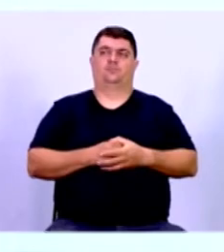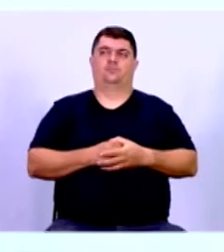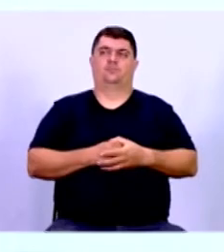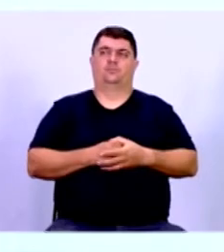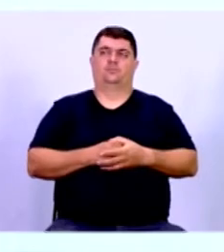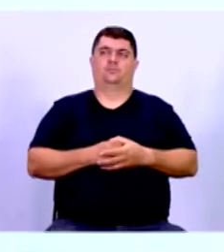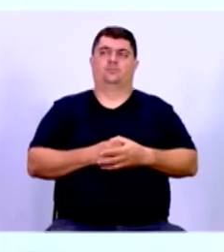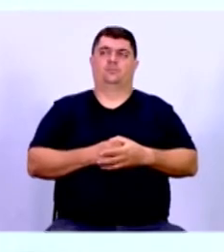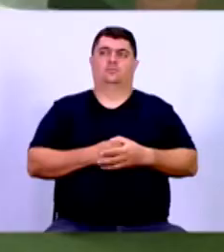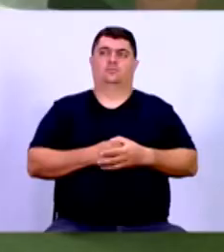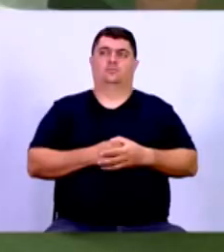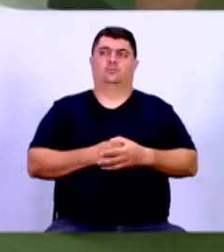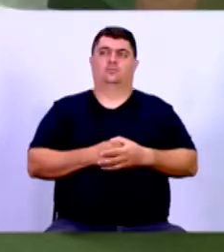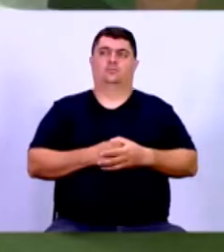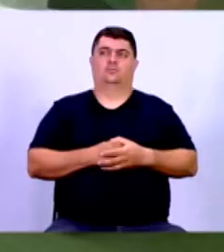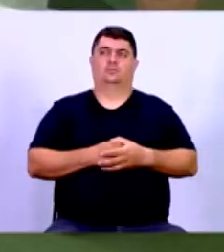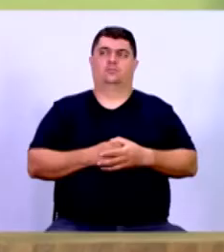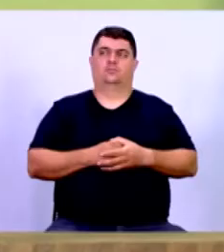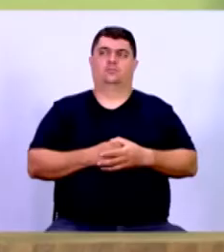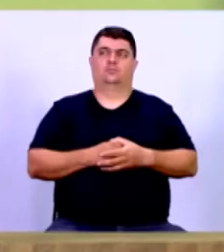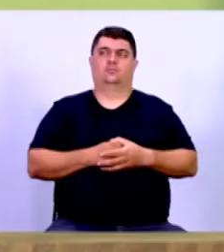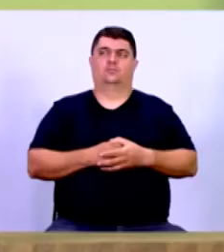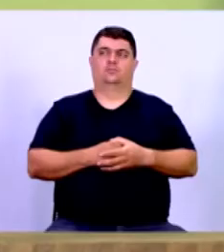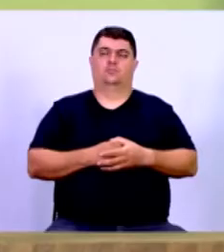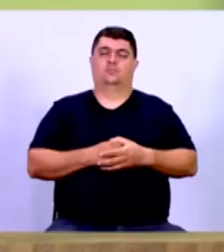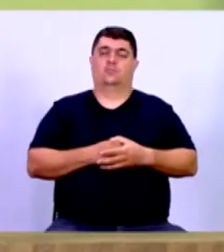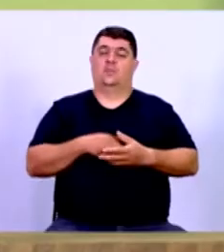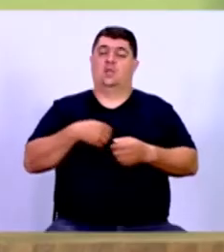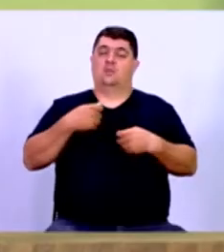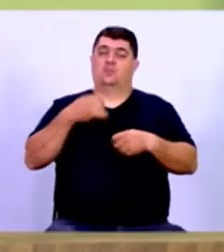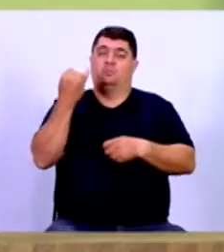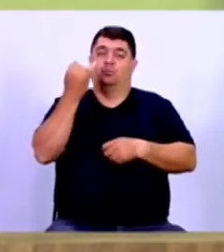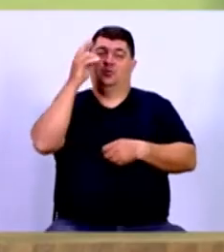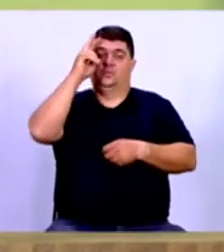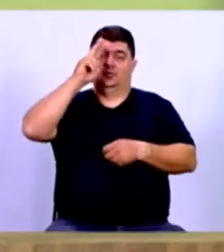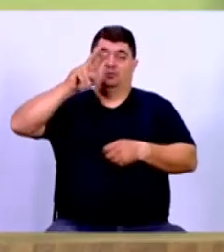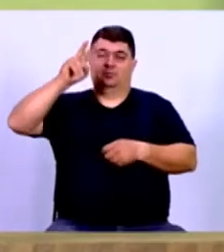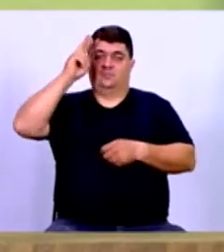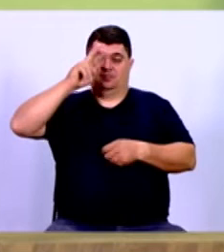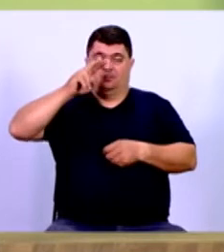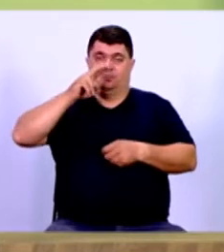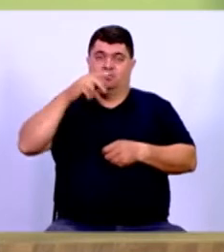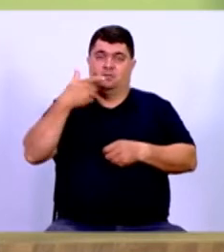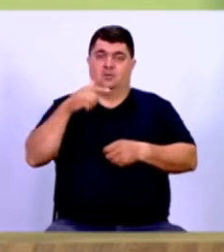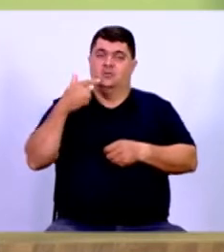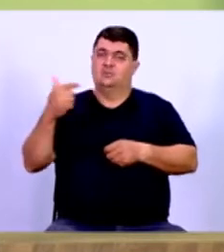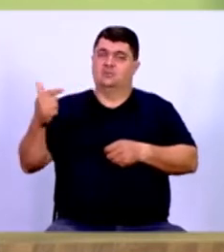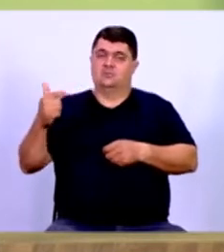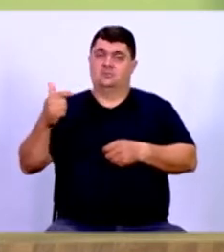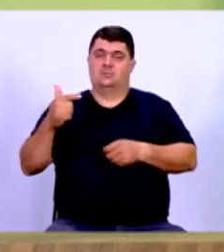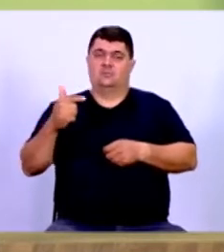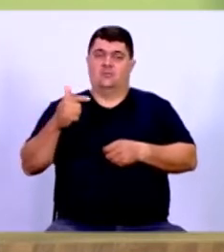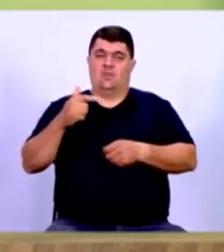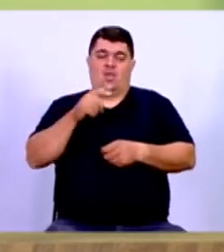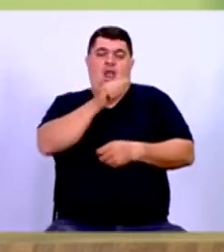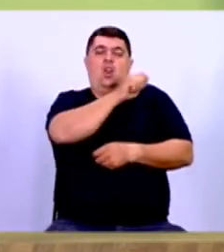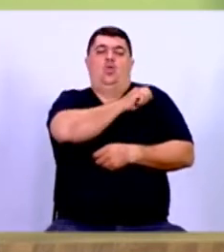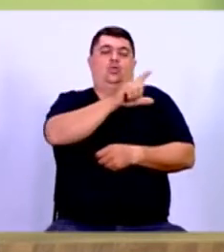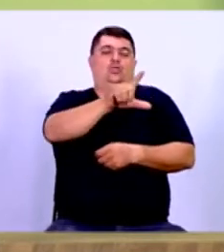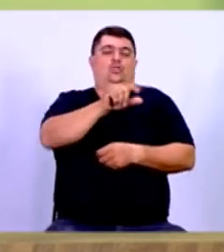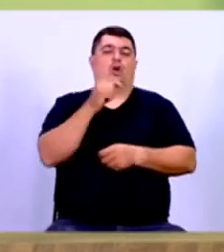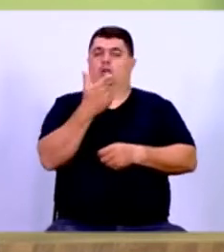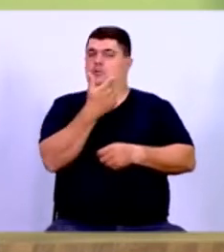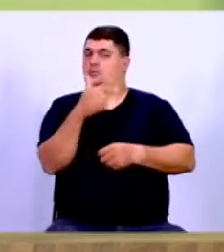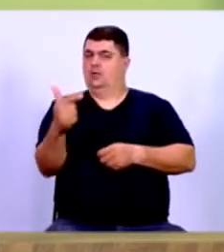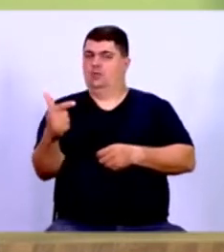de conclusão de curso. E aí vocês devem se lembrar, né? Não é uma prerrogativa do aluno, não